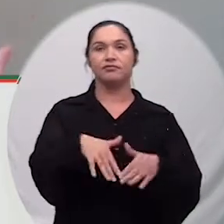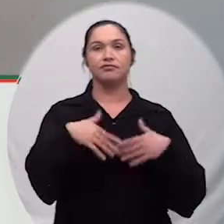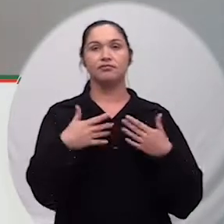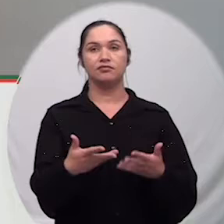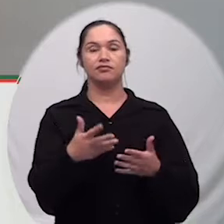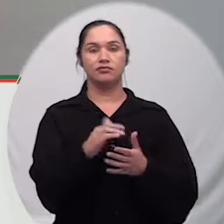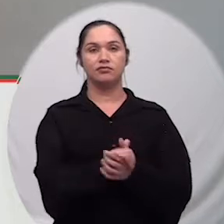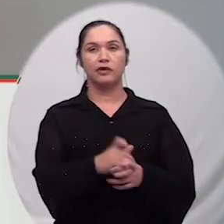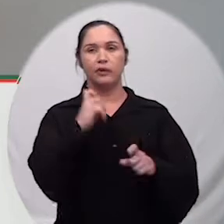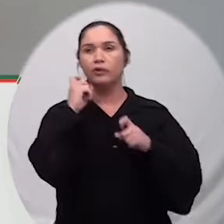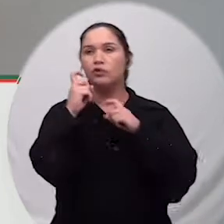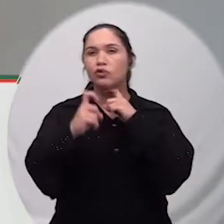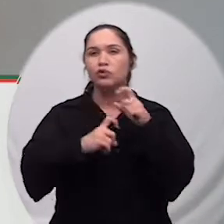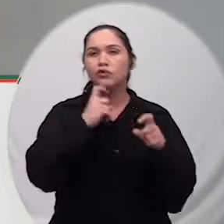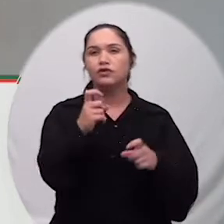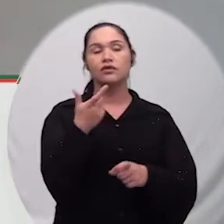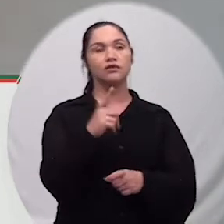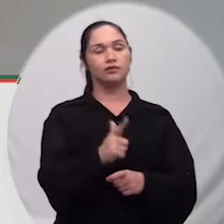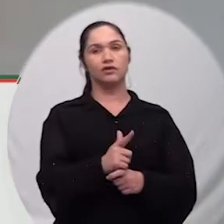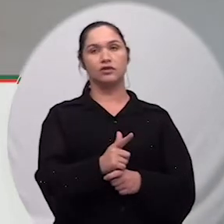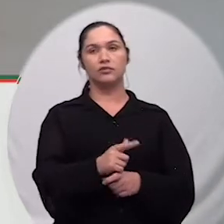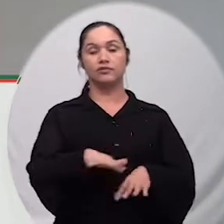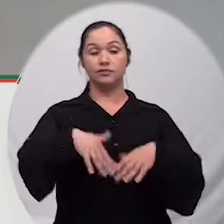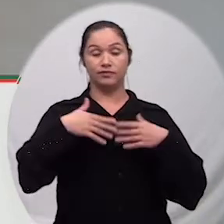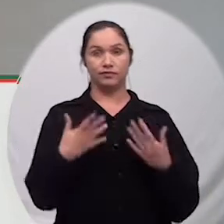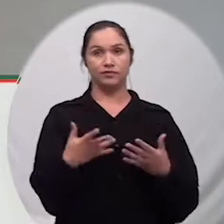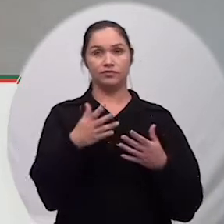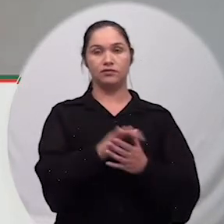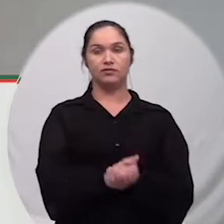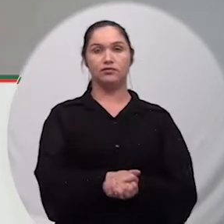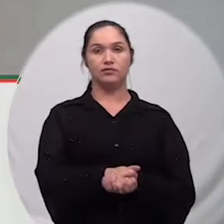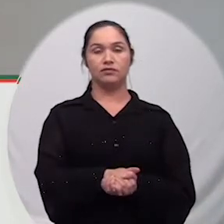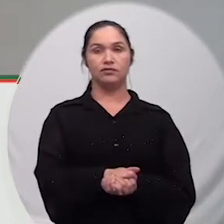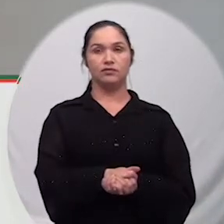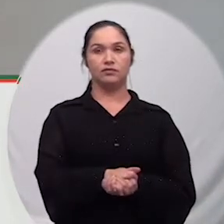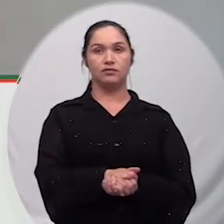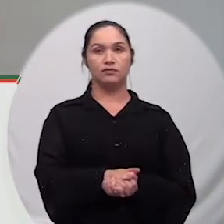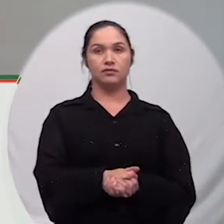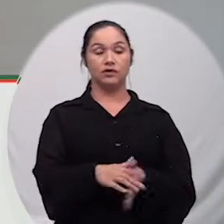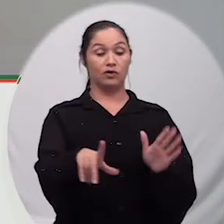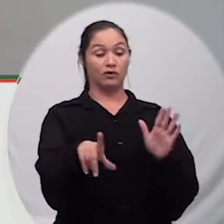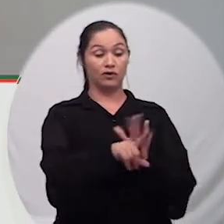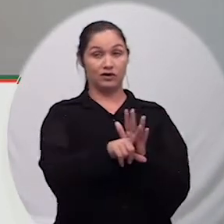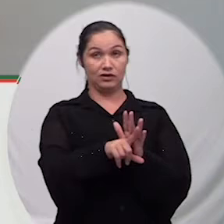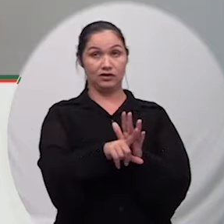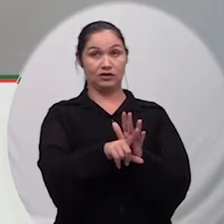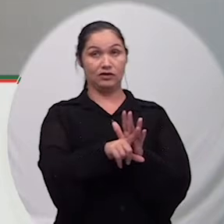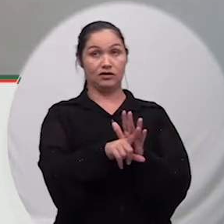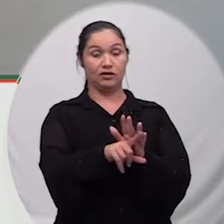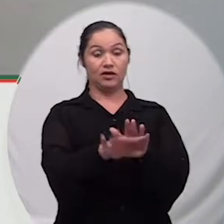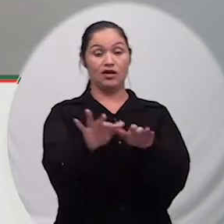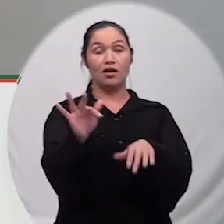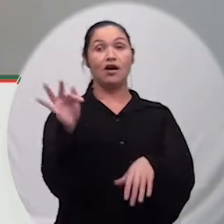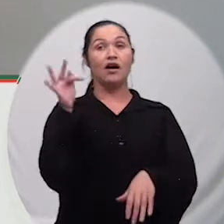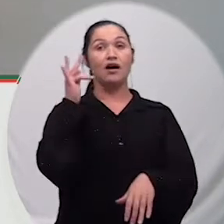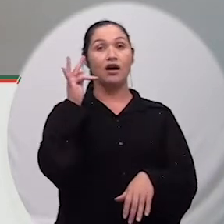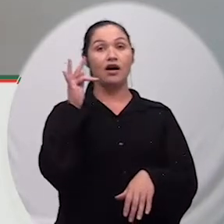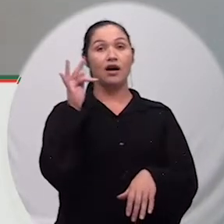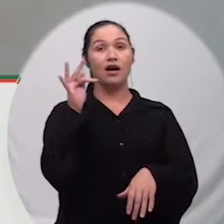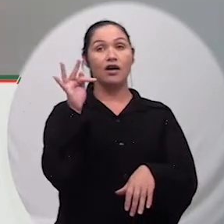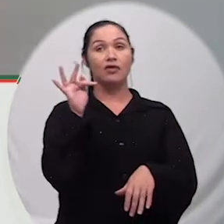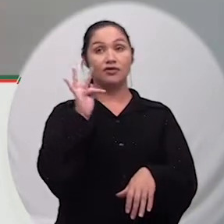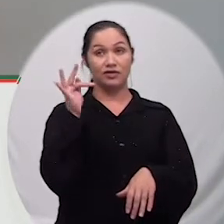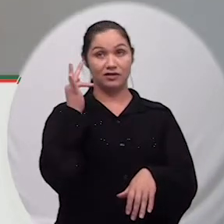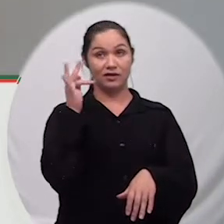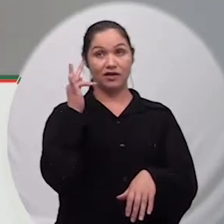Para não ficar dúvida nenhuma, né? Agora na quarta, fazer aqui, vou ler a lei federal, que foi aprovada agora há pouco, a 13.726, de